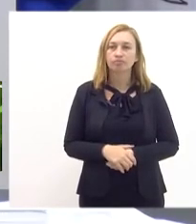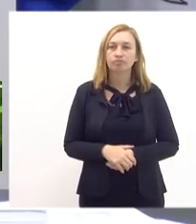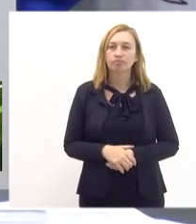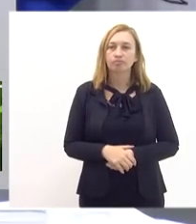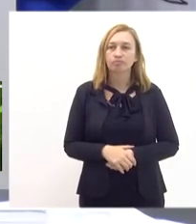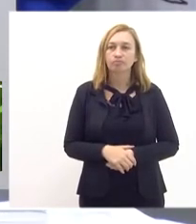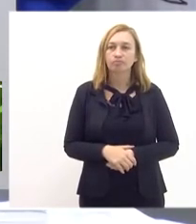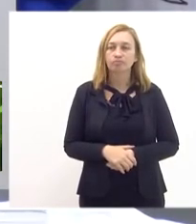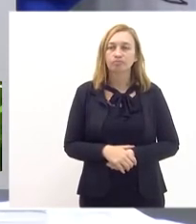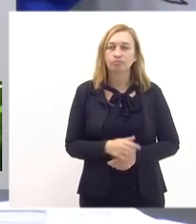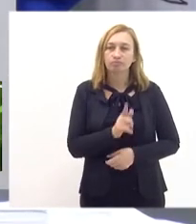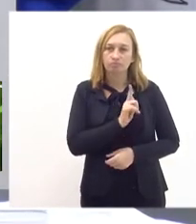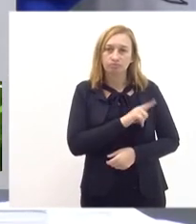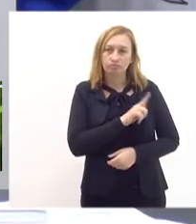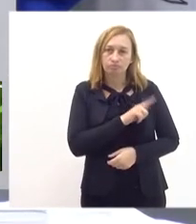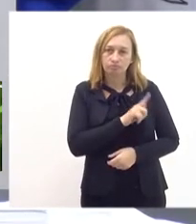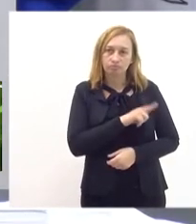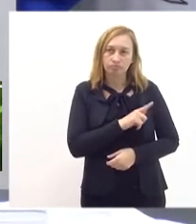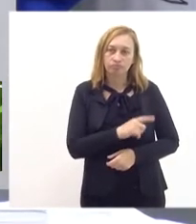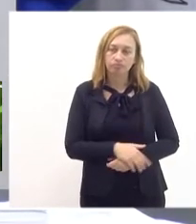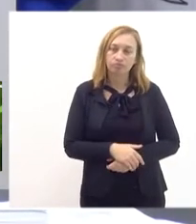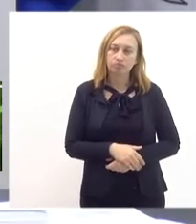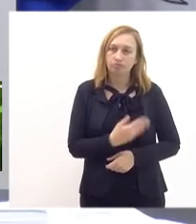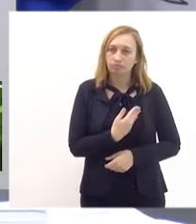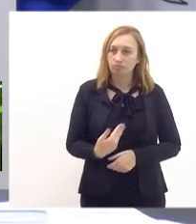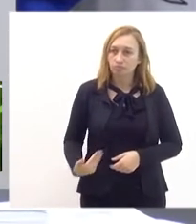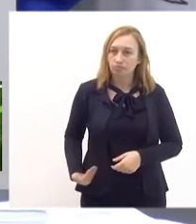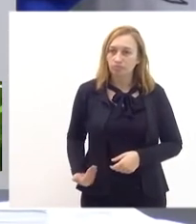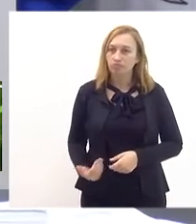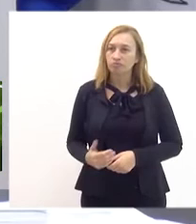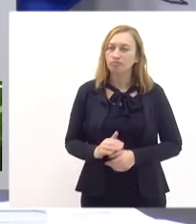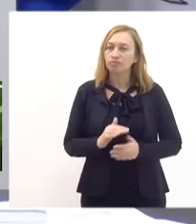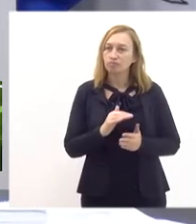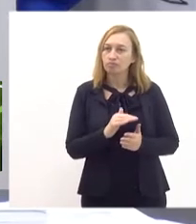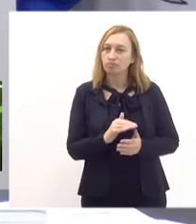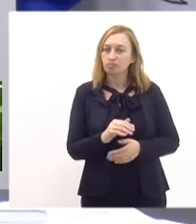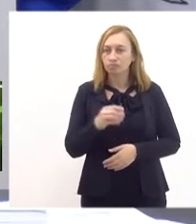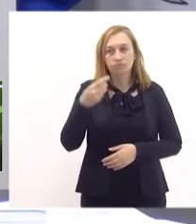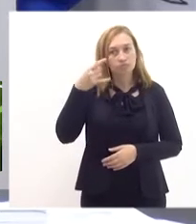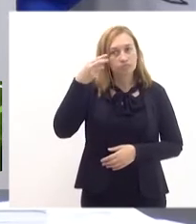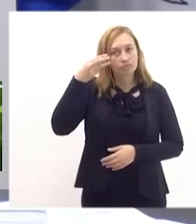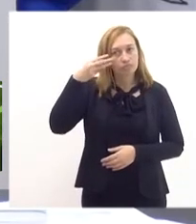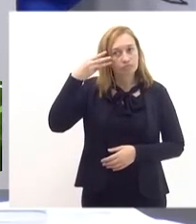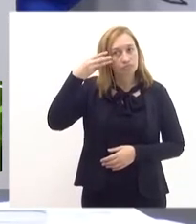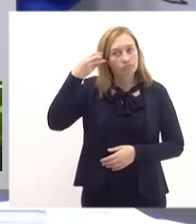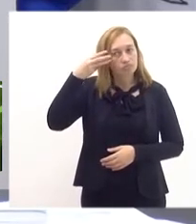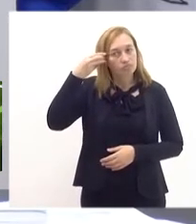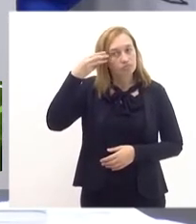Ainda na gestão do governador cassado, Wilson Witzel,